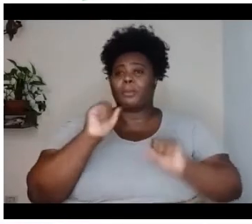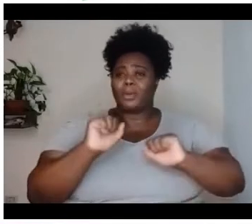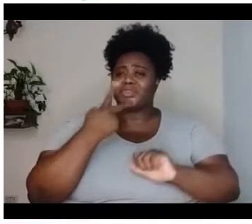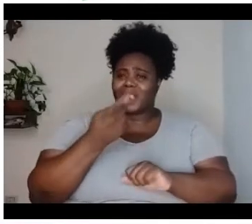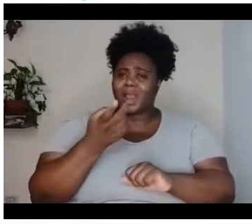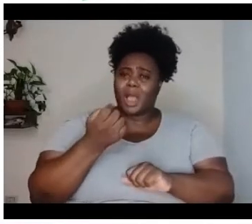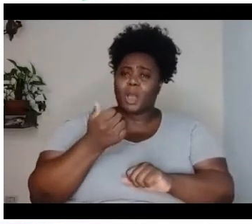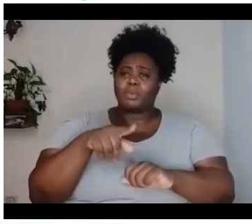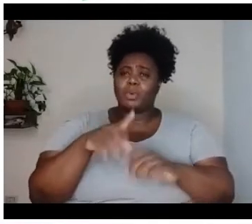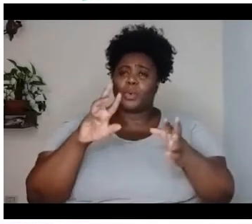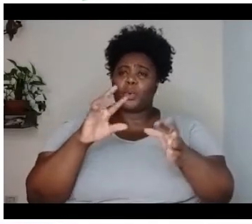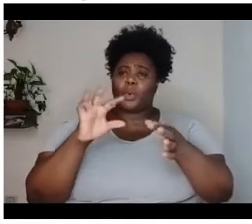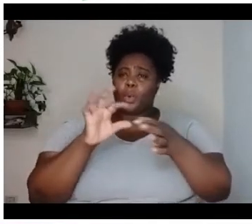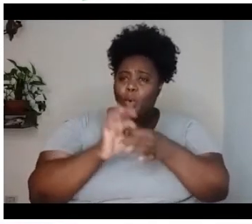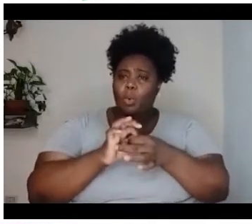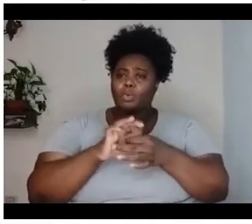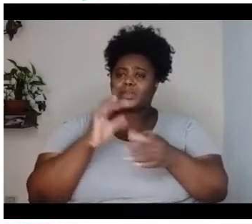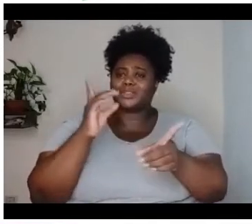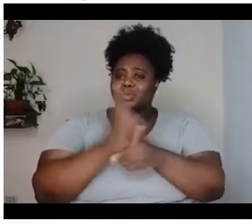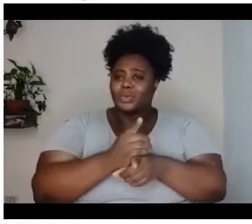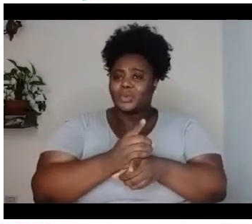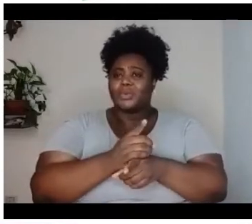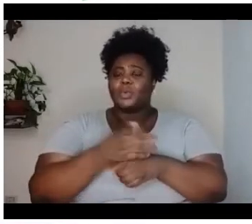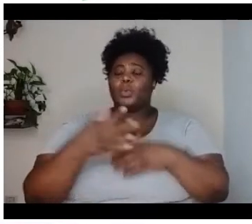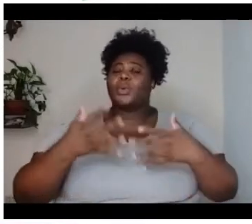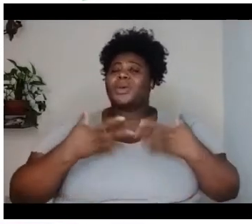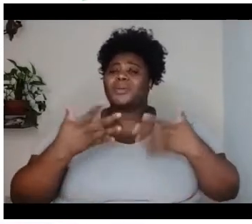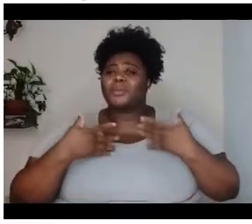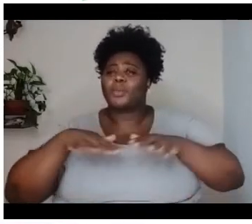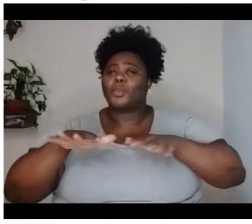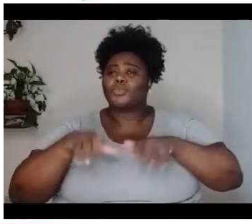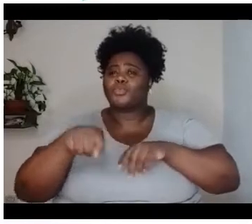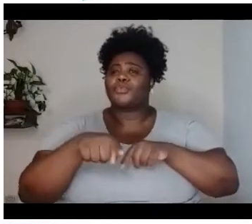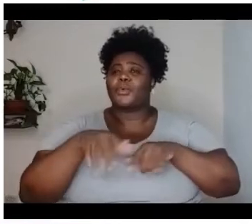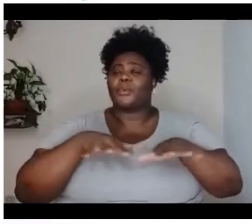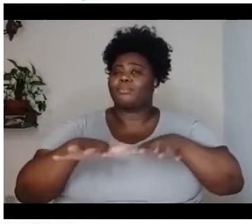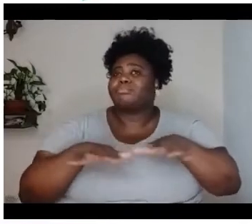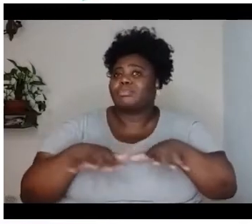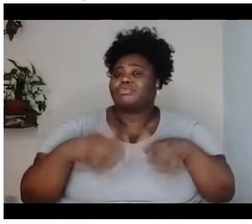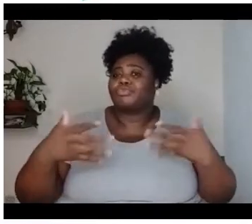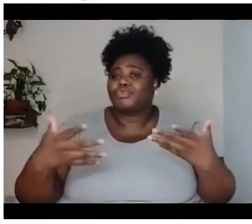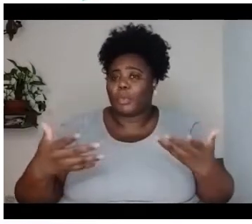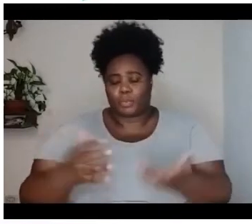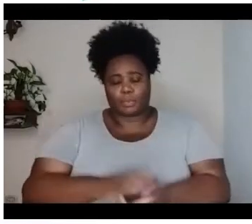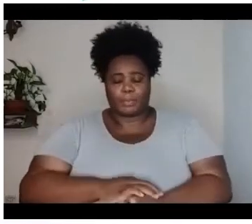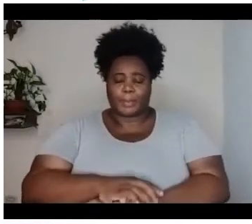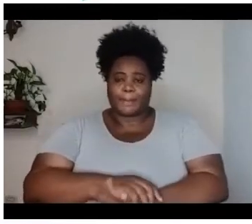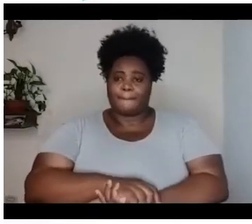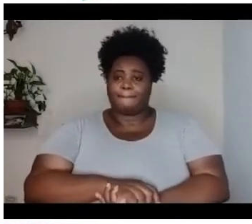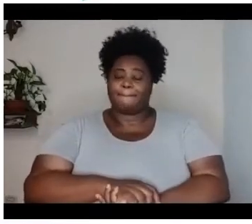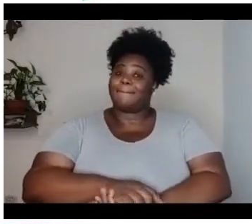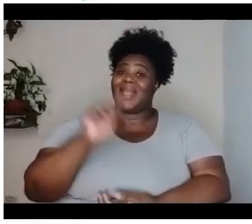o contexto daquele encontro, o que motivou a publicação também? Esse